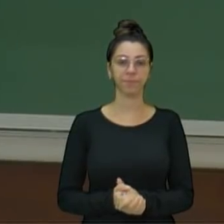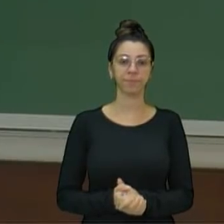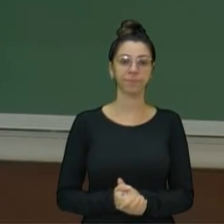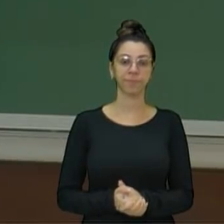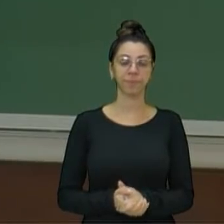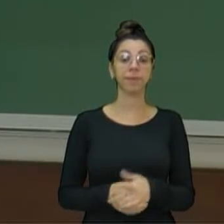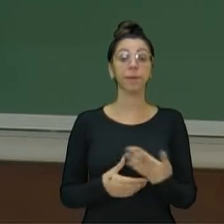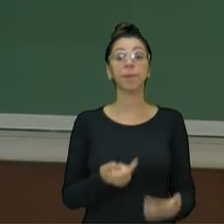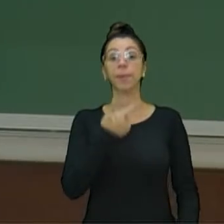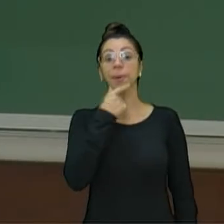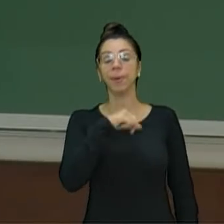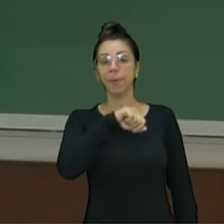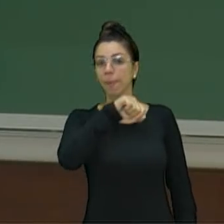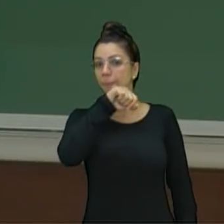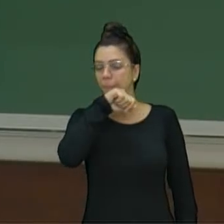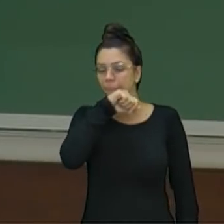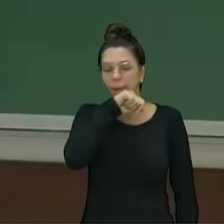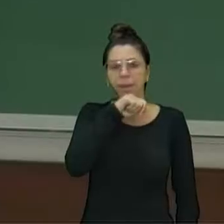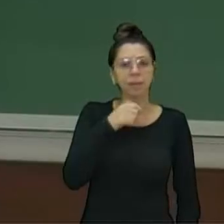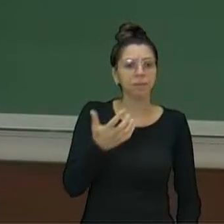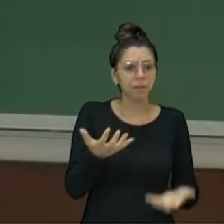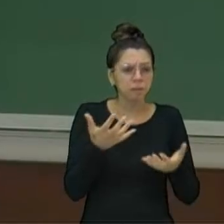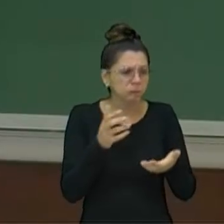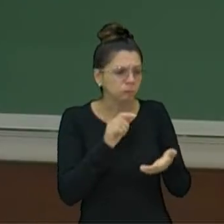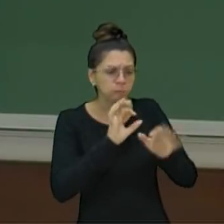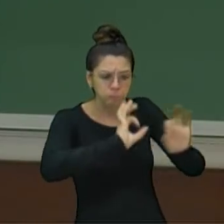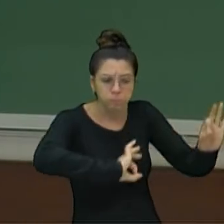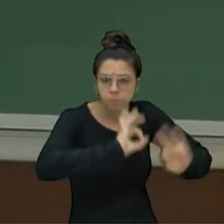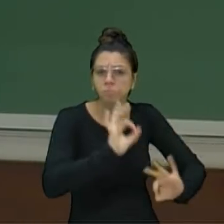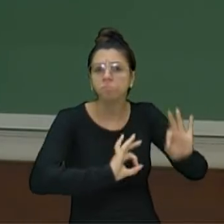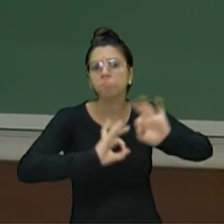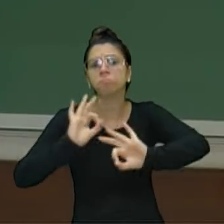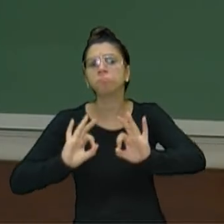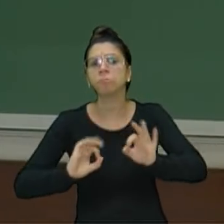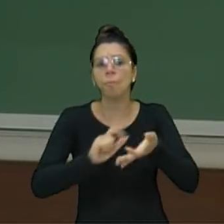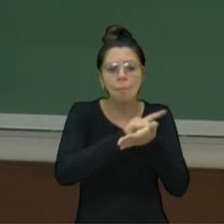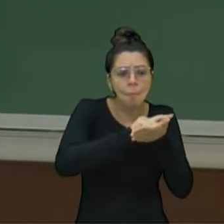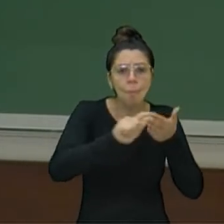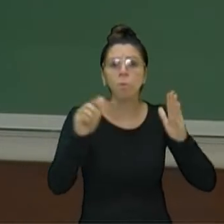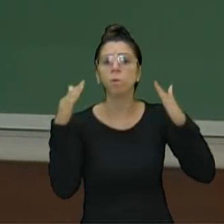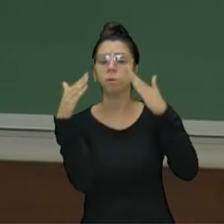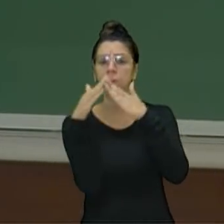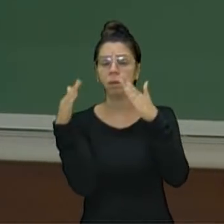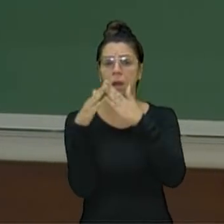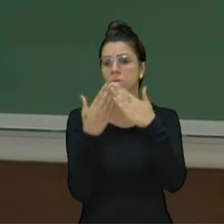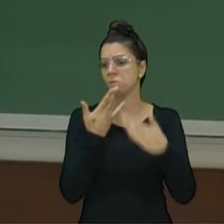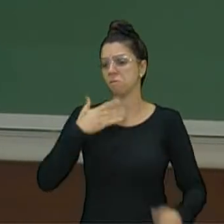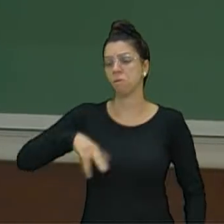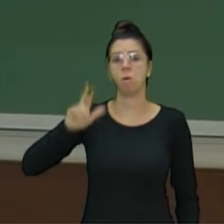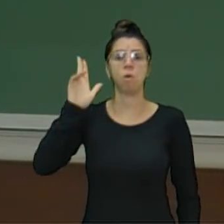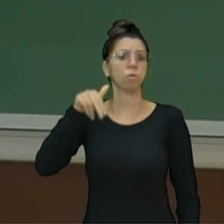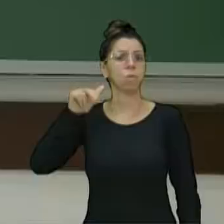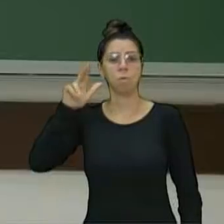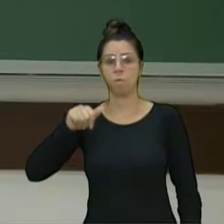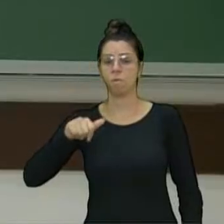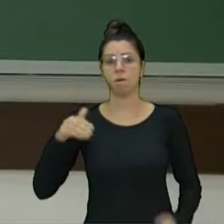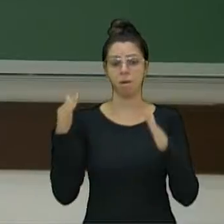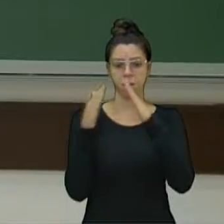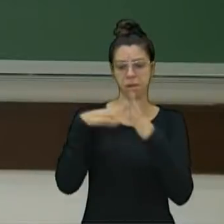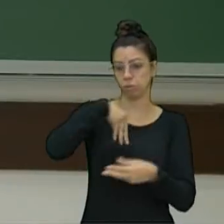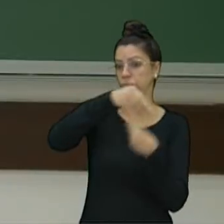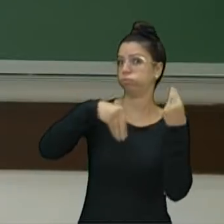O pai dela era obcecado, né, pela organização e a limpeza da casa. Então, quando ela era criança, ela nunca podia deixar a